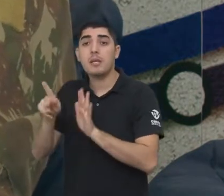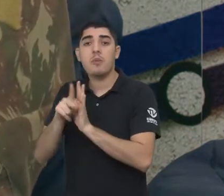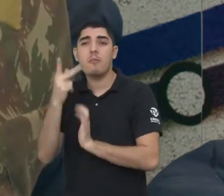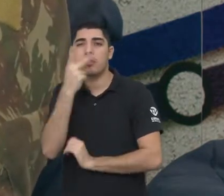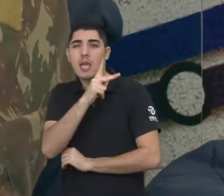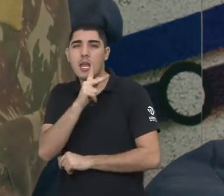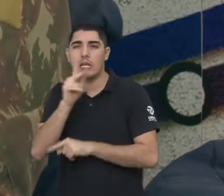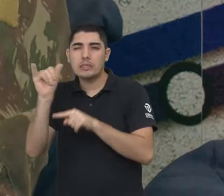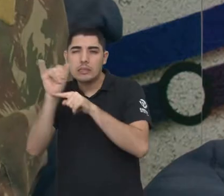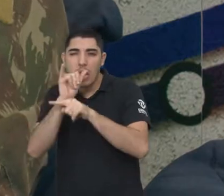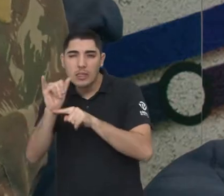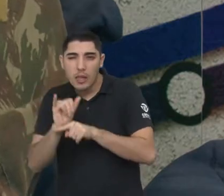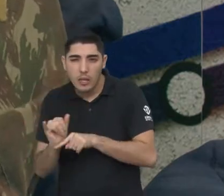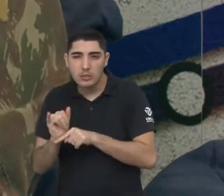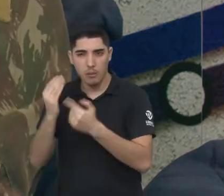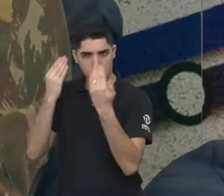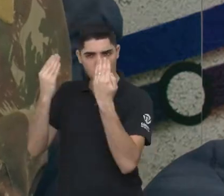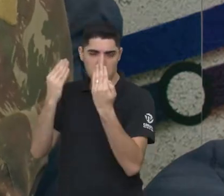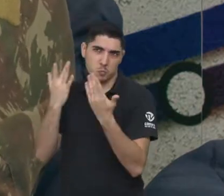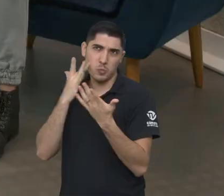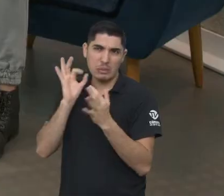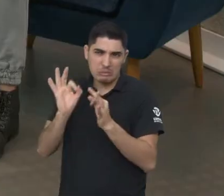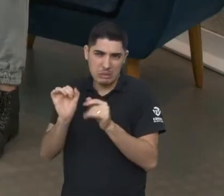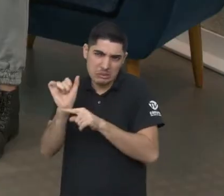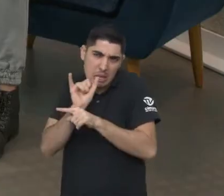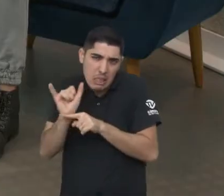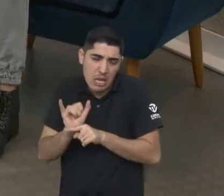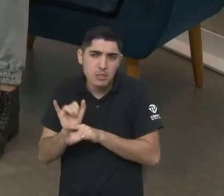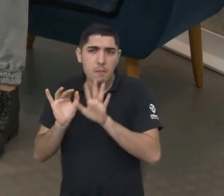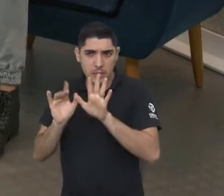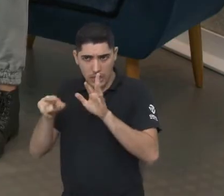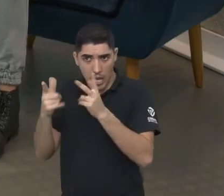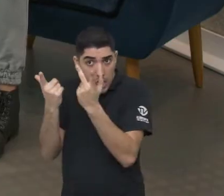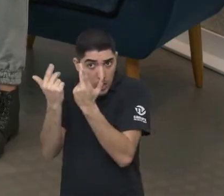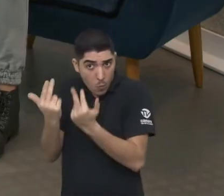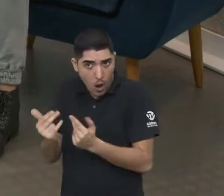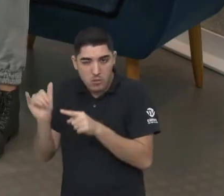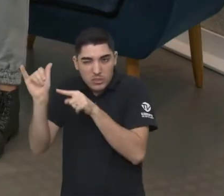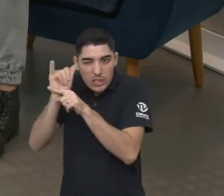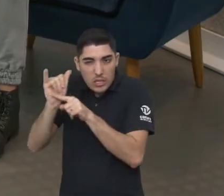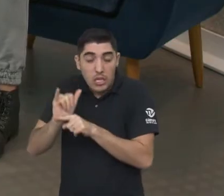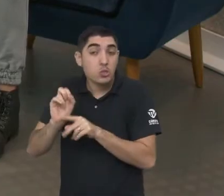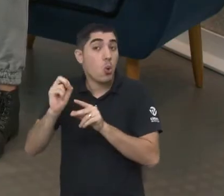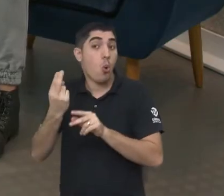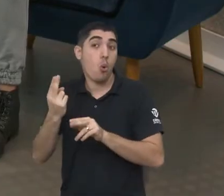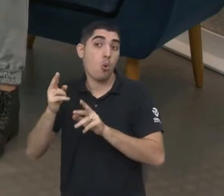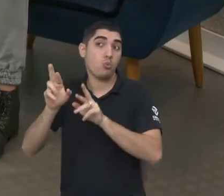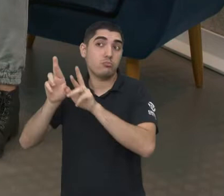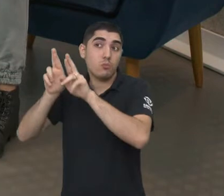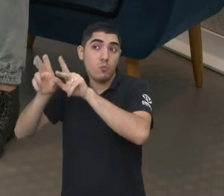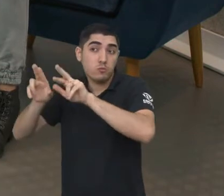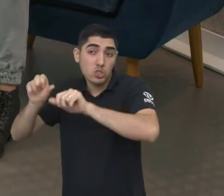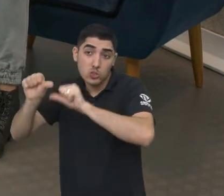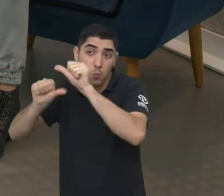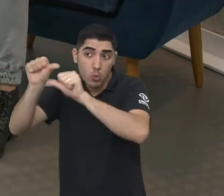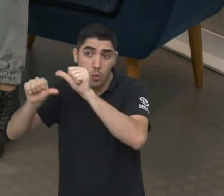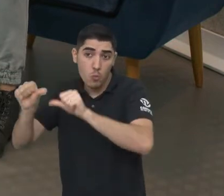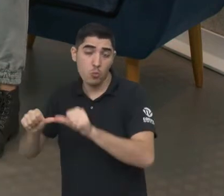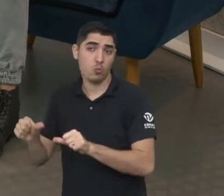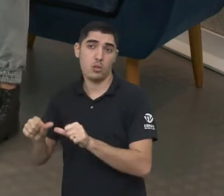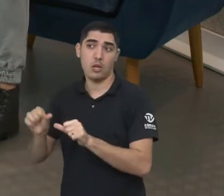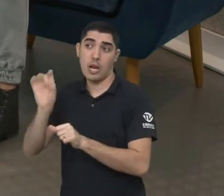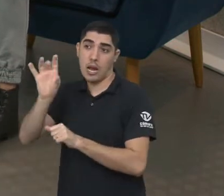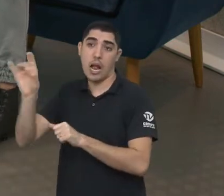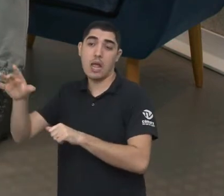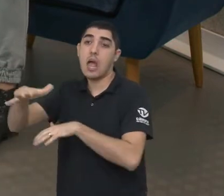técnicas de psicologia, não sei nem se a gente pode chamar de técnicas, né, mas elas são as mesmas ou ela vai alternar de acordo com a área que o